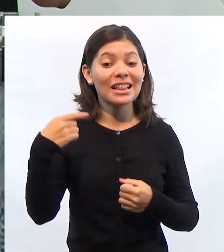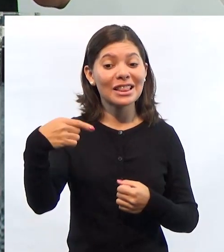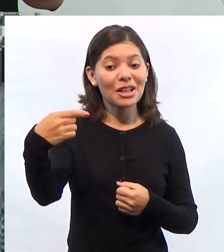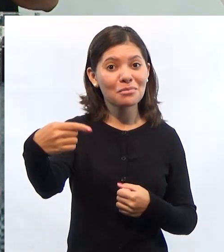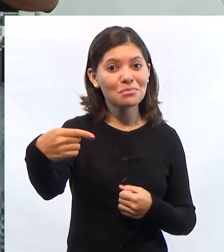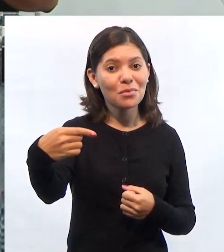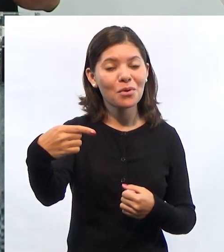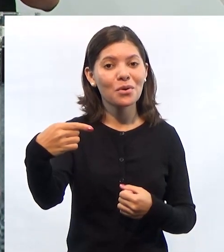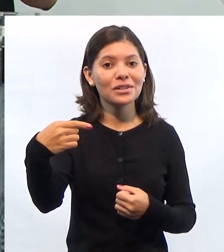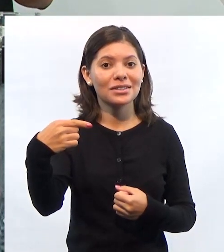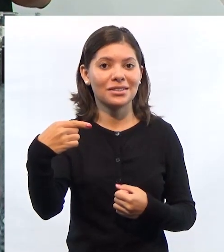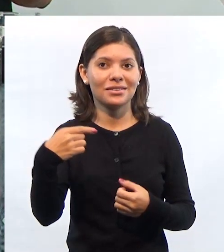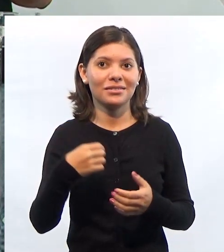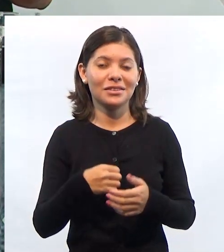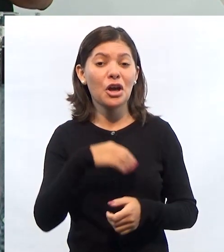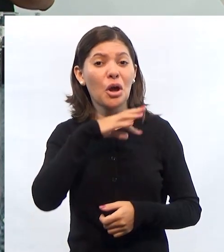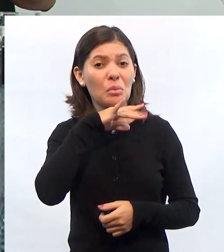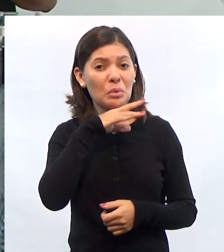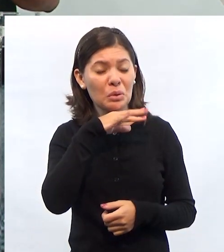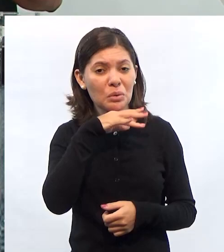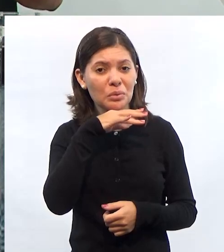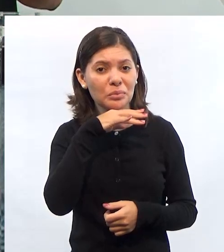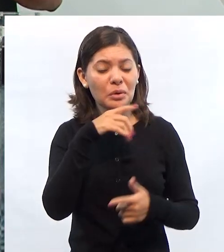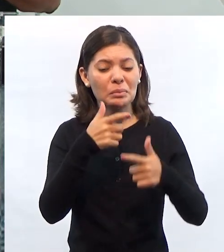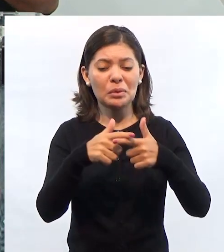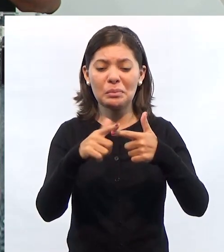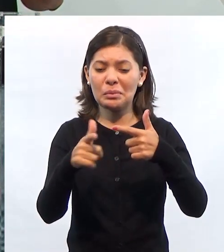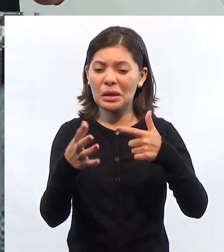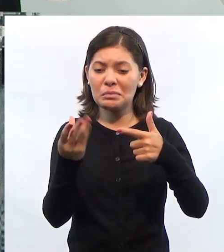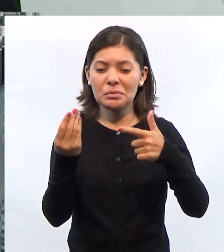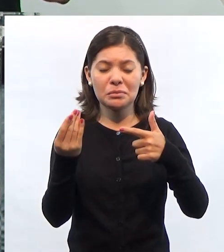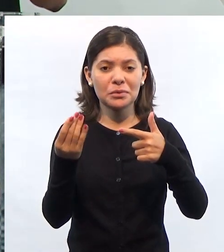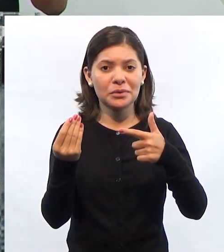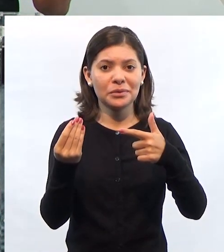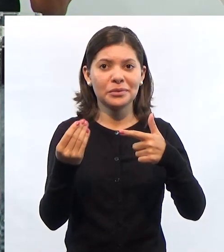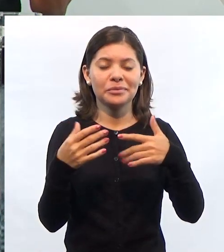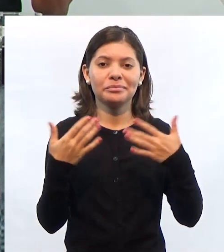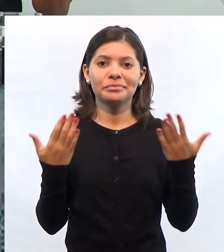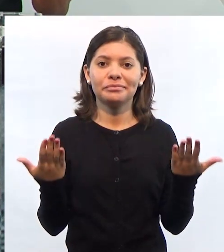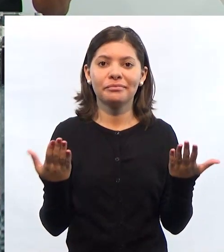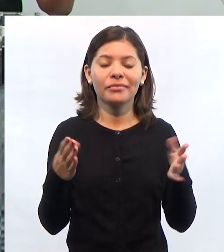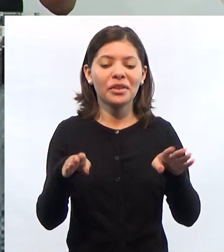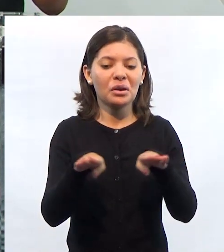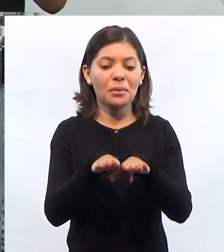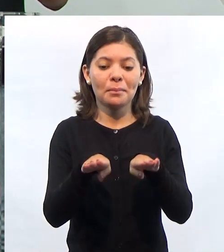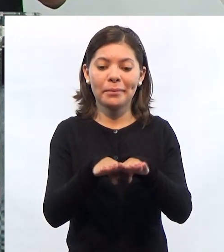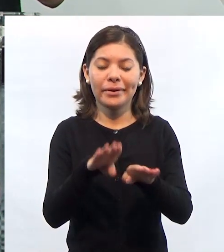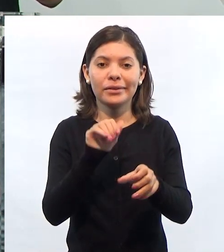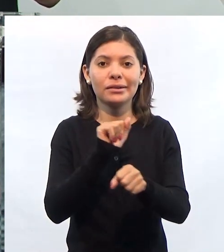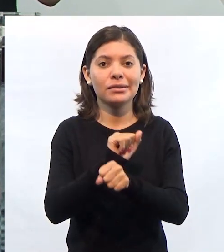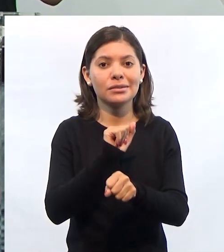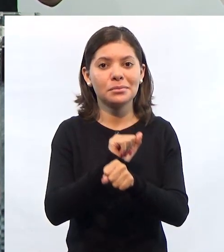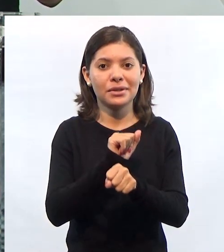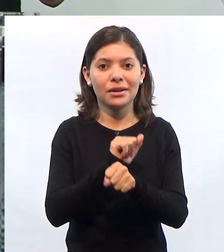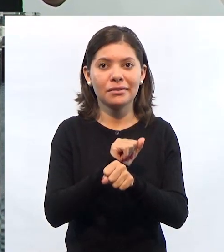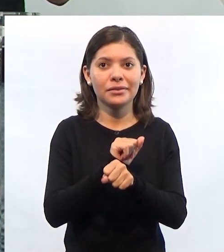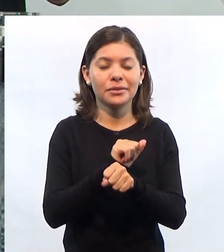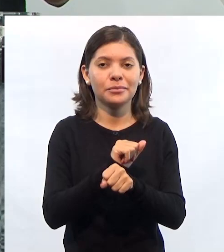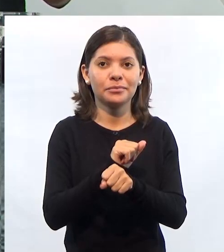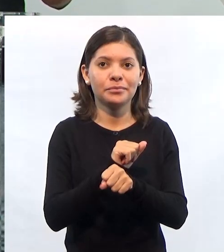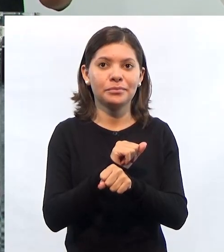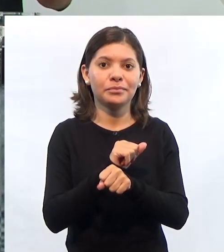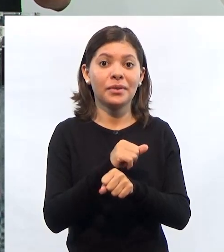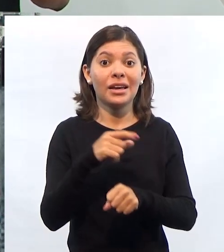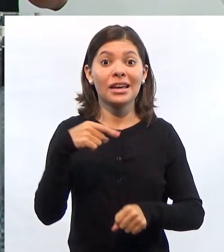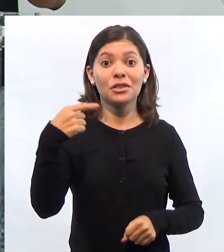tem opinião de que piorou então ah se piorou ele falou Pior que tava não ficava padrão que ele estabeleceu